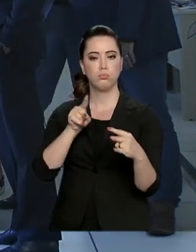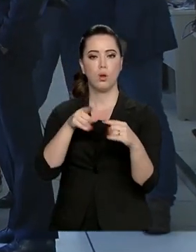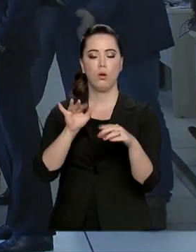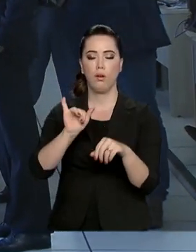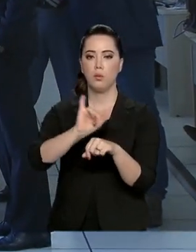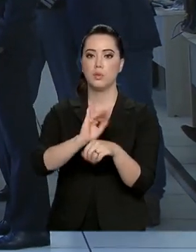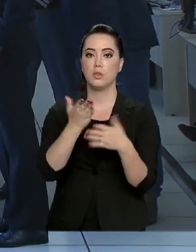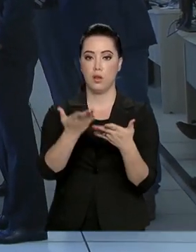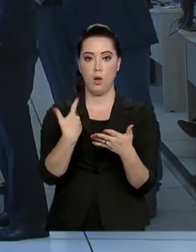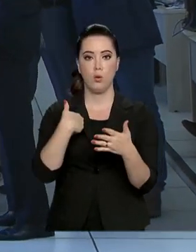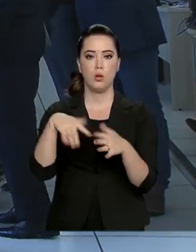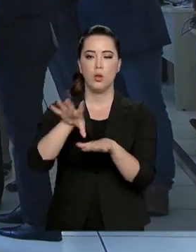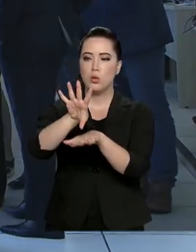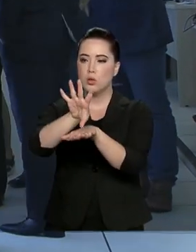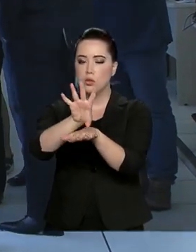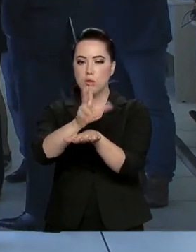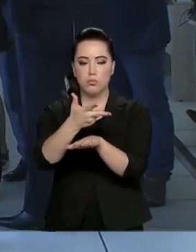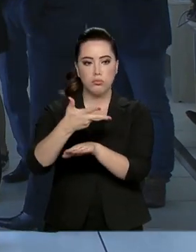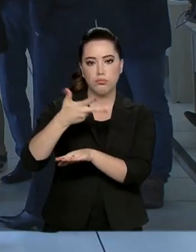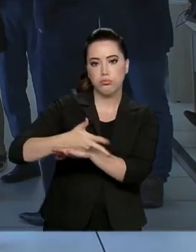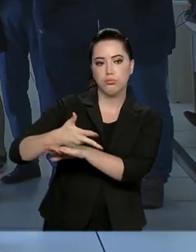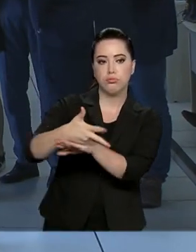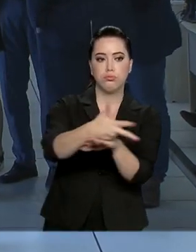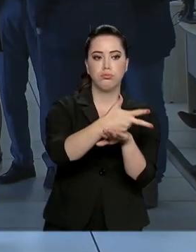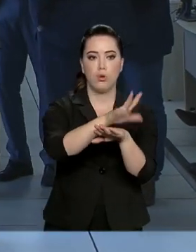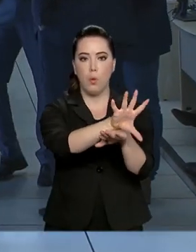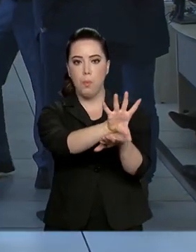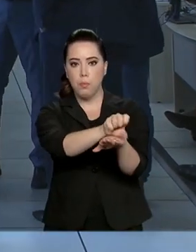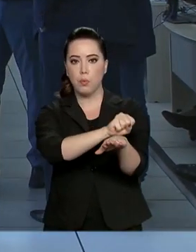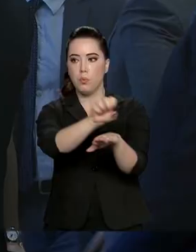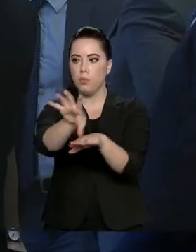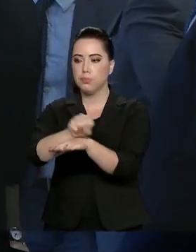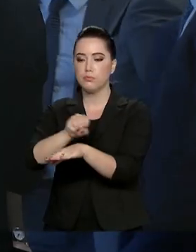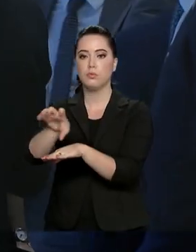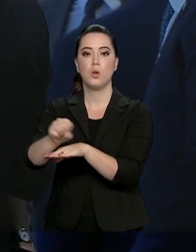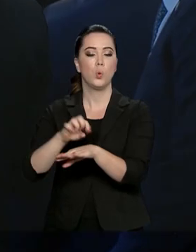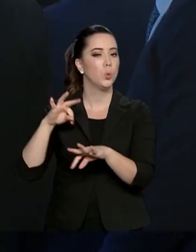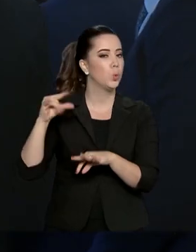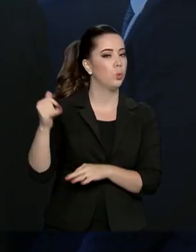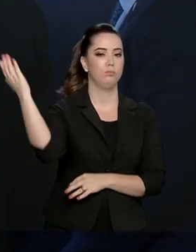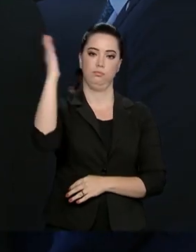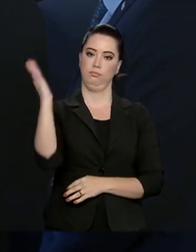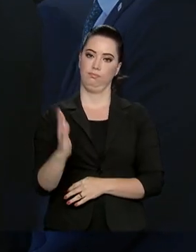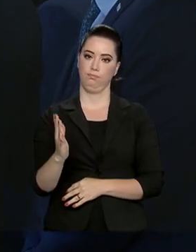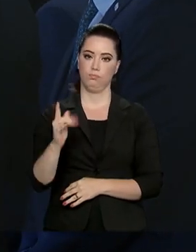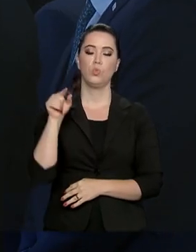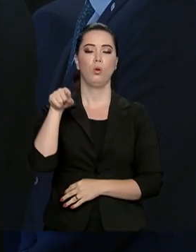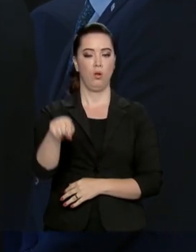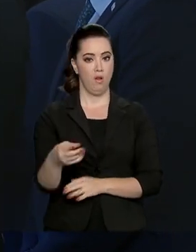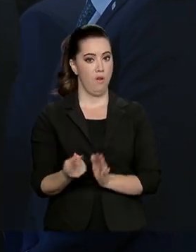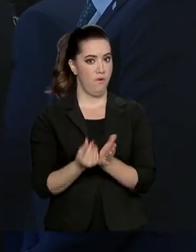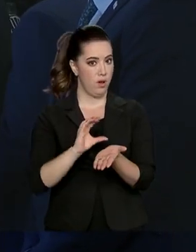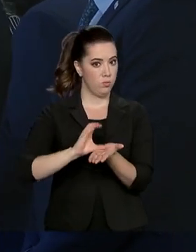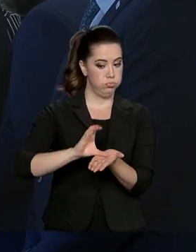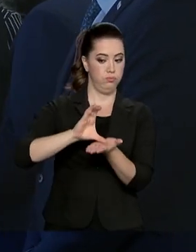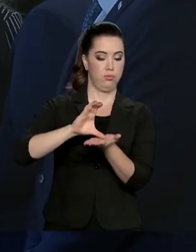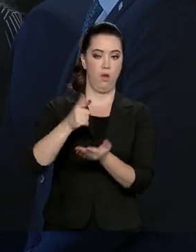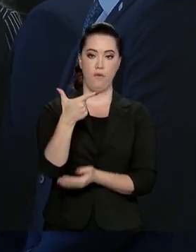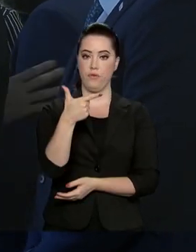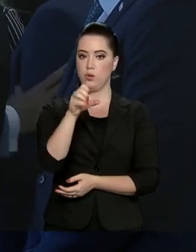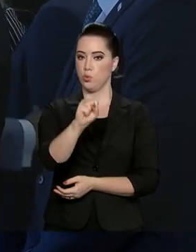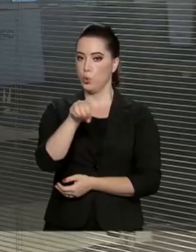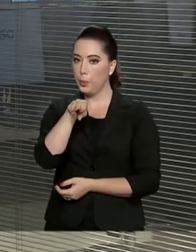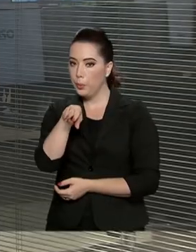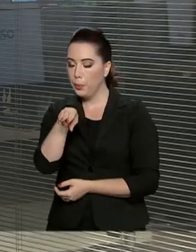vai receber imagens das câmeras instaladas nesses locais em todo o país. O projeto custou 28 milhões de